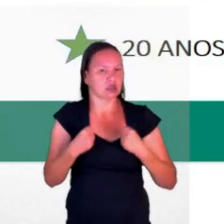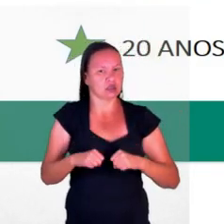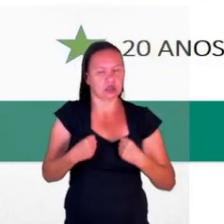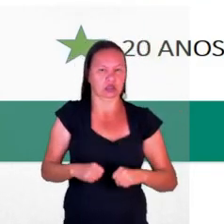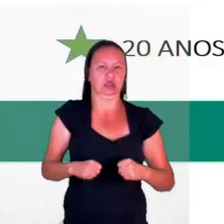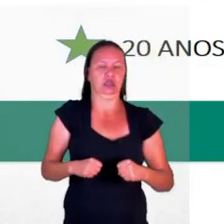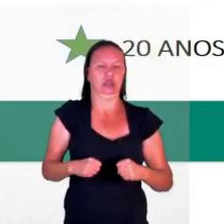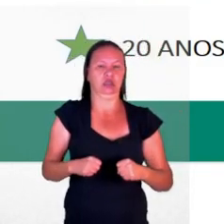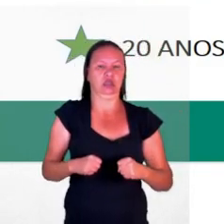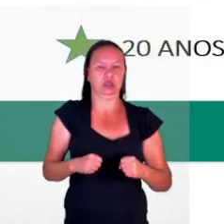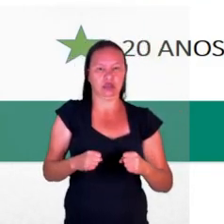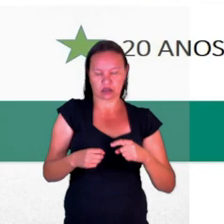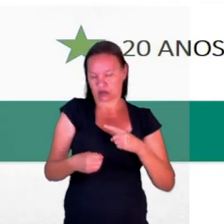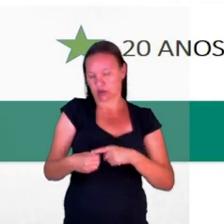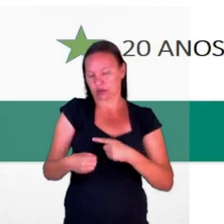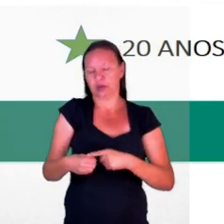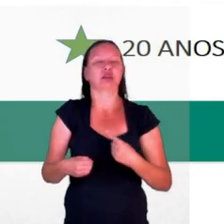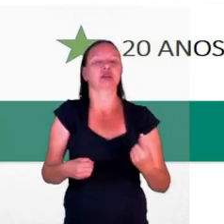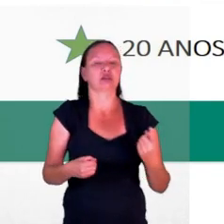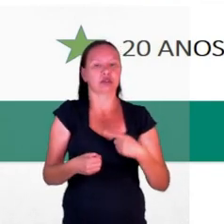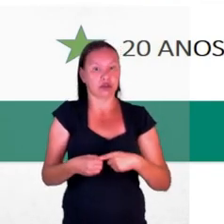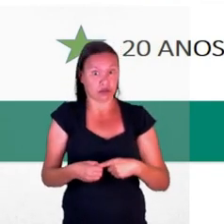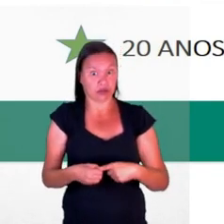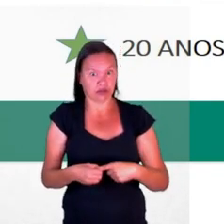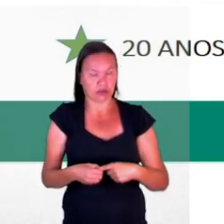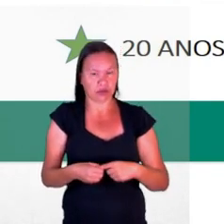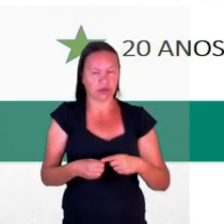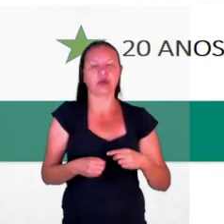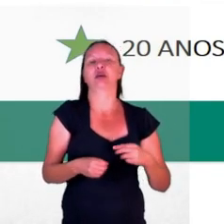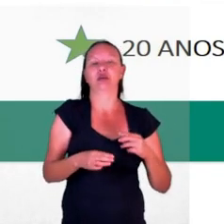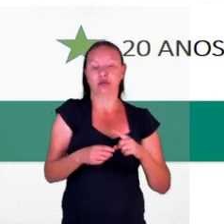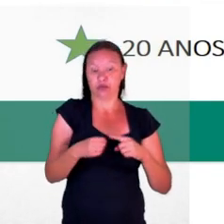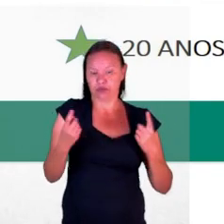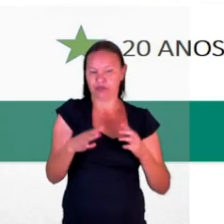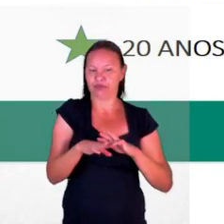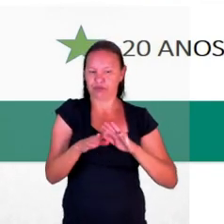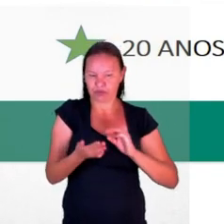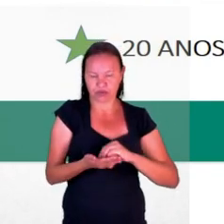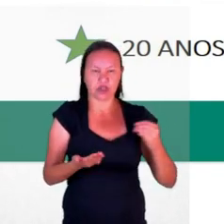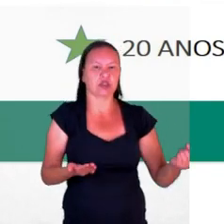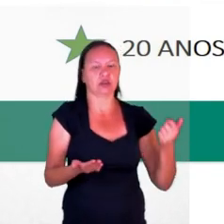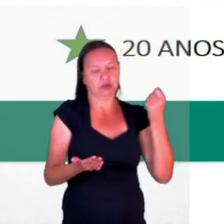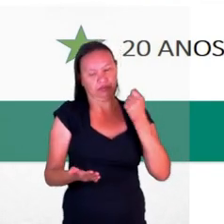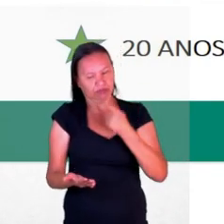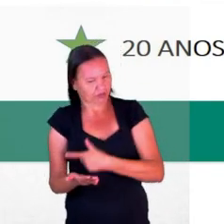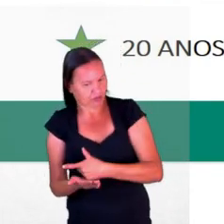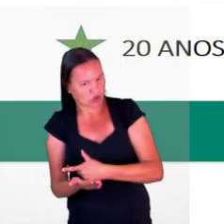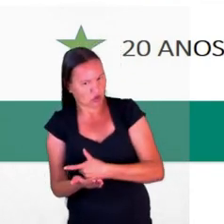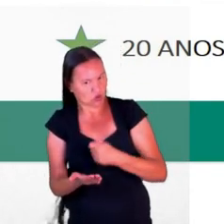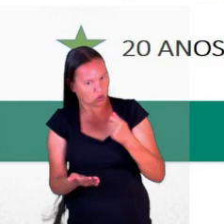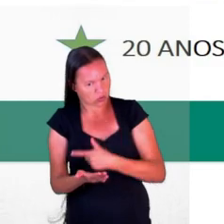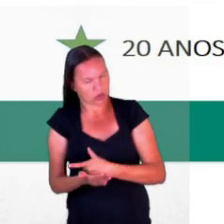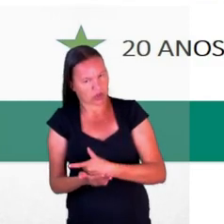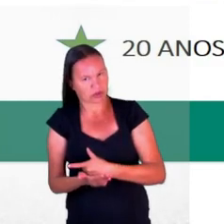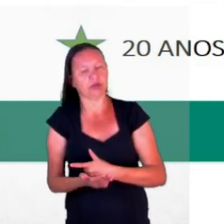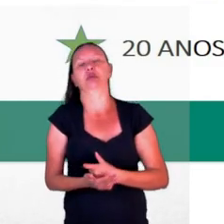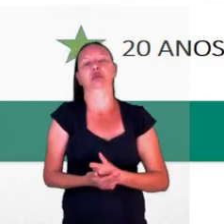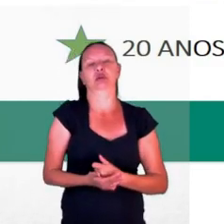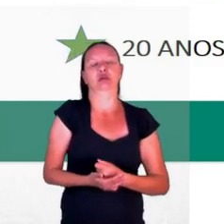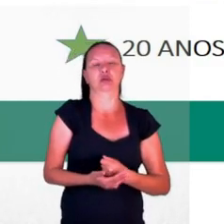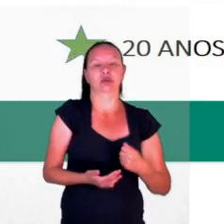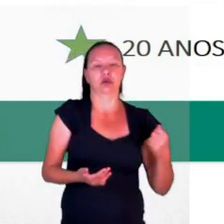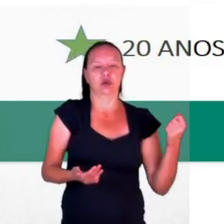vigilância sanitária né e o que facilita muito a possibilidade de compra né e o o o o a